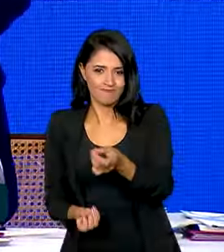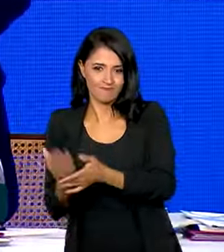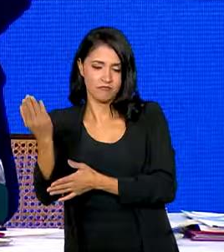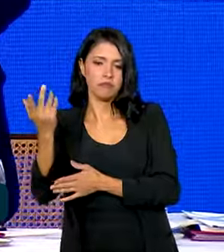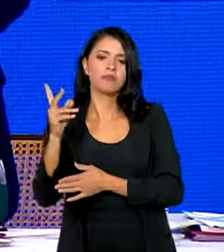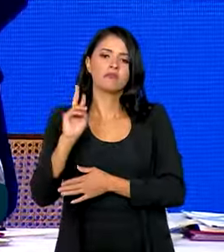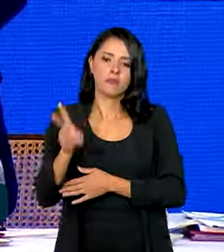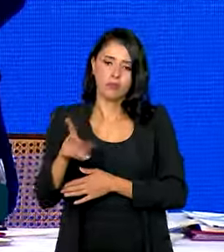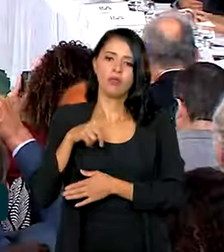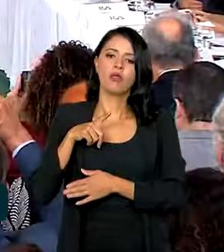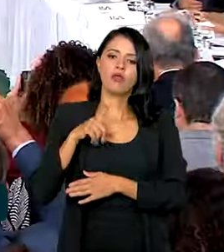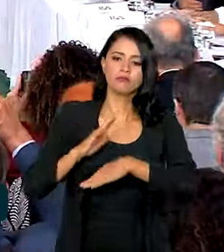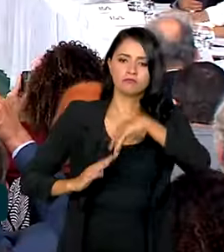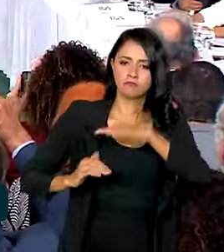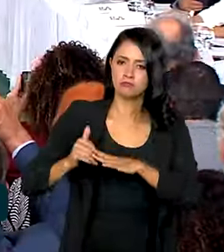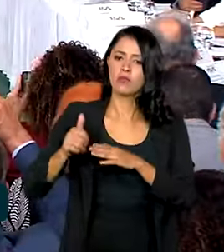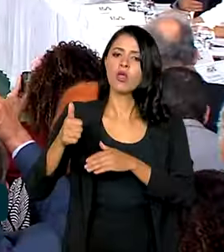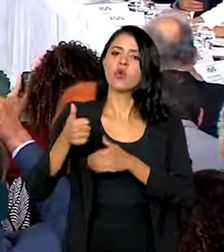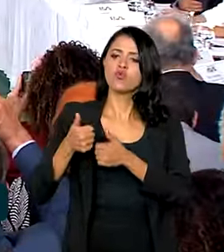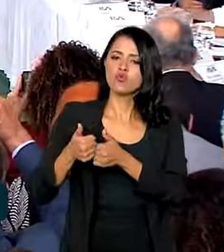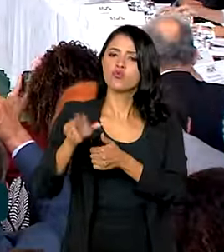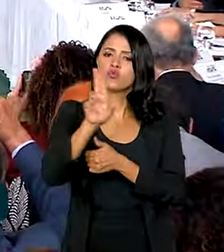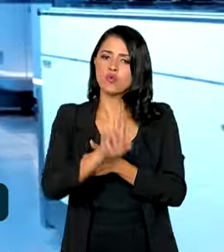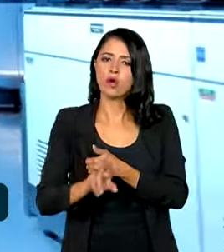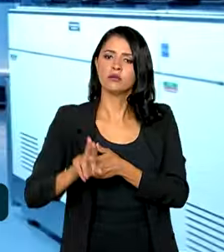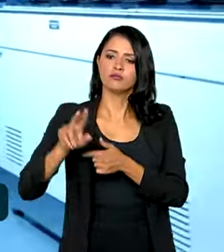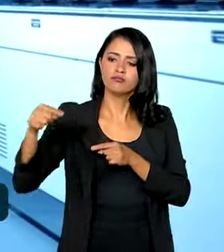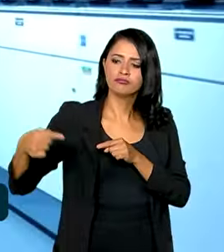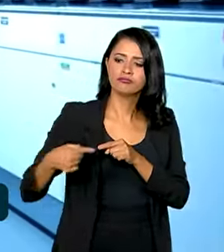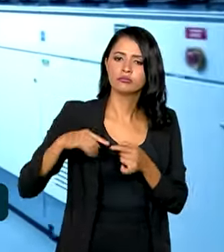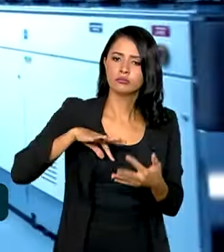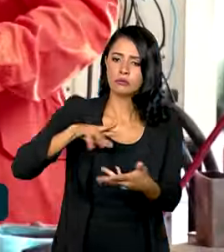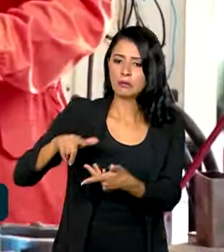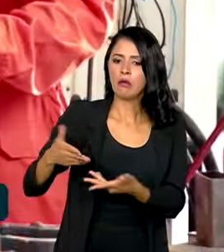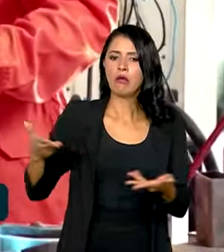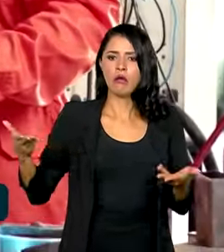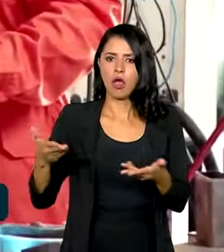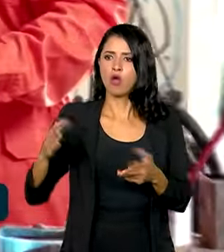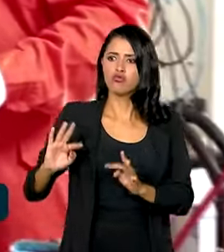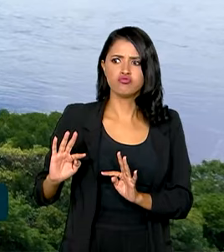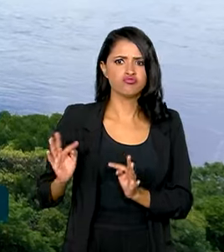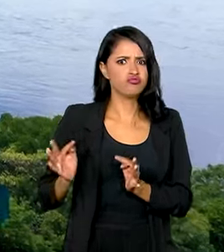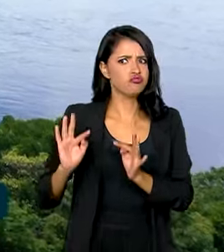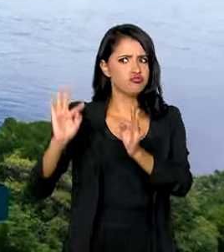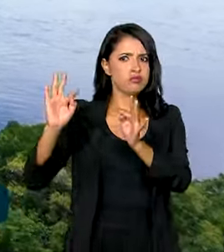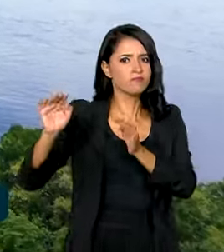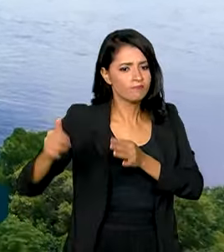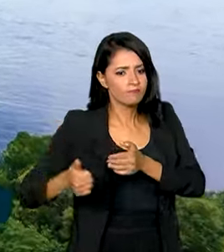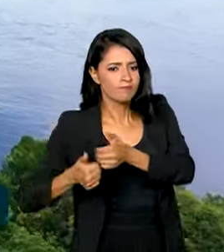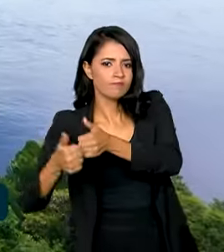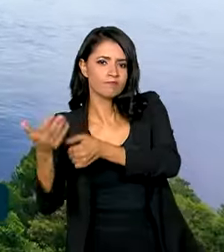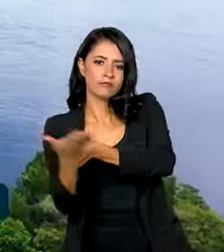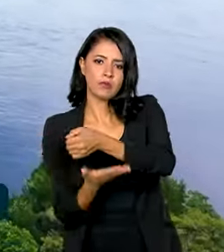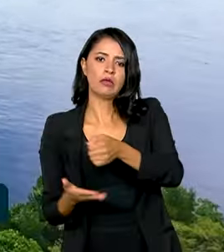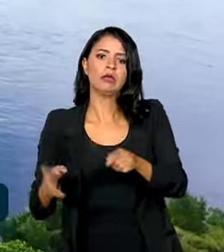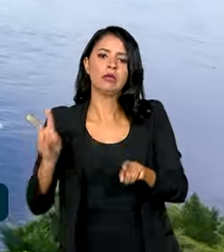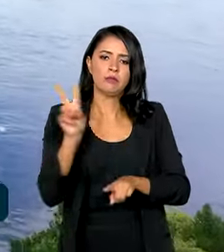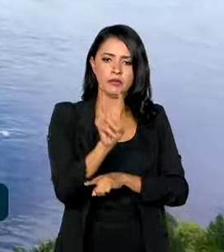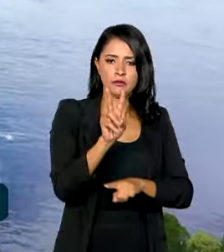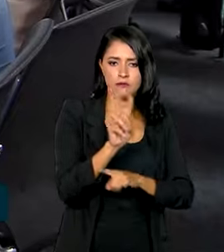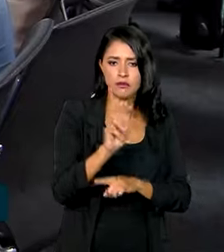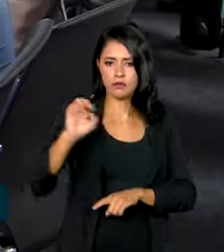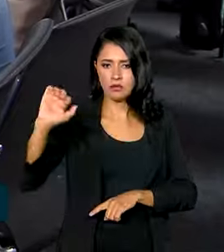práticas utilizadas no atual cenário Mundial dominado pela tecnologia e pela preservação do meio